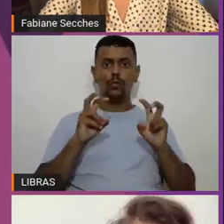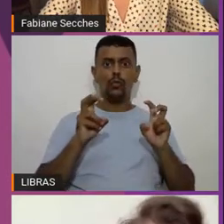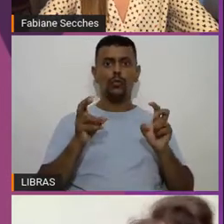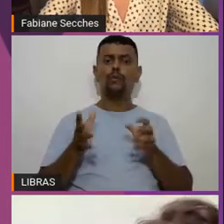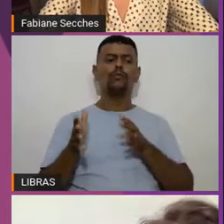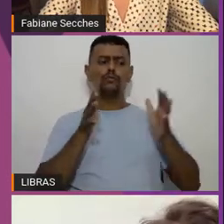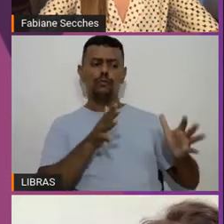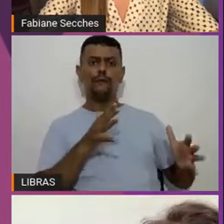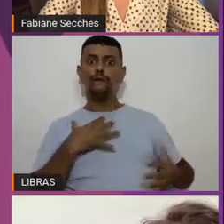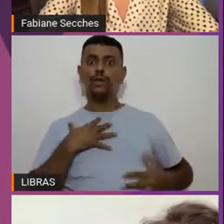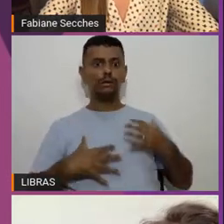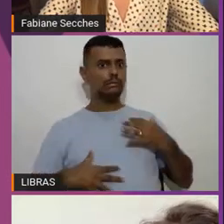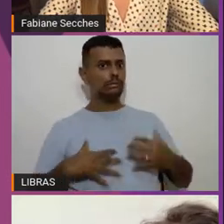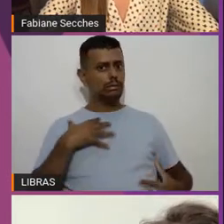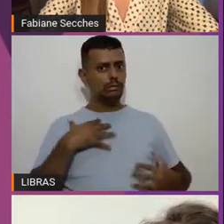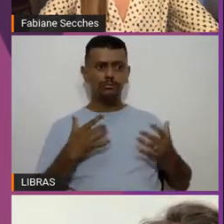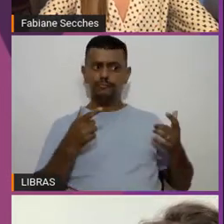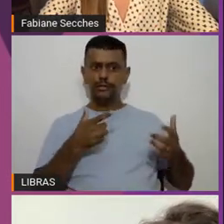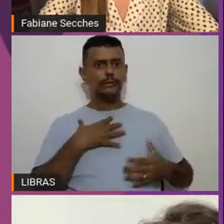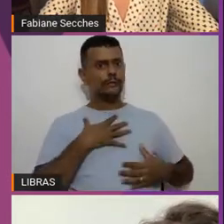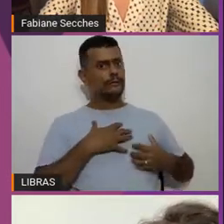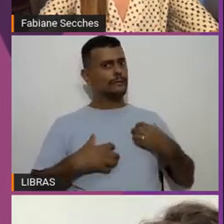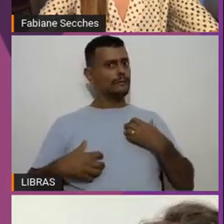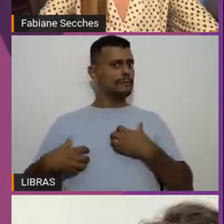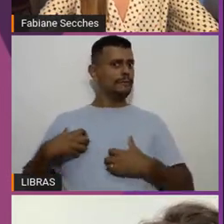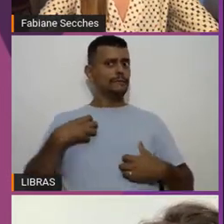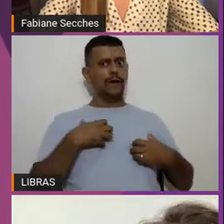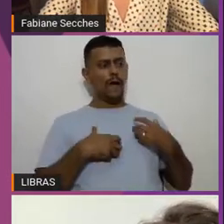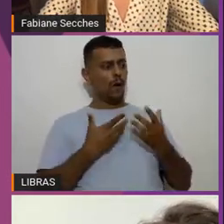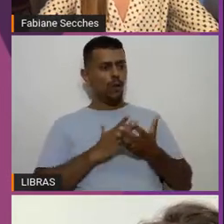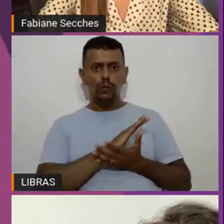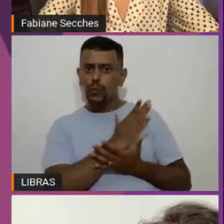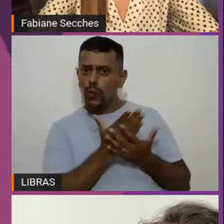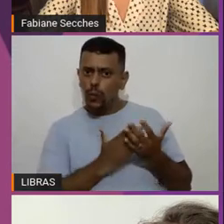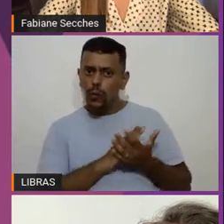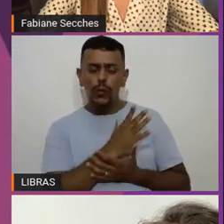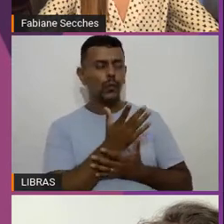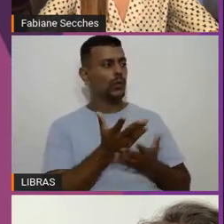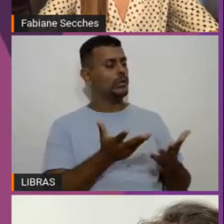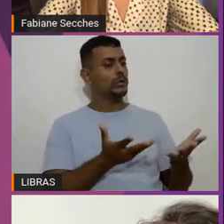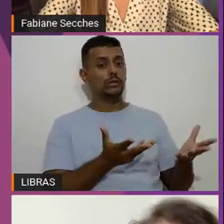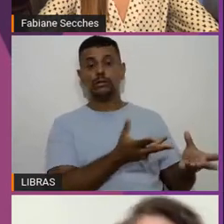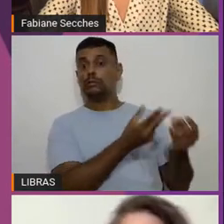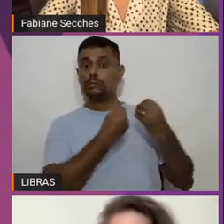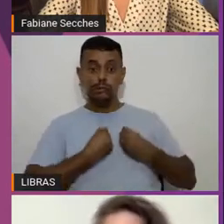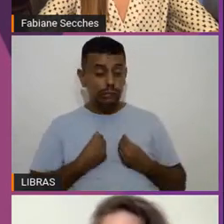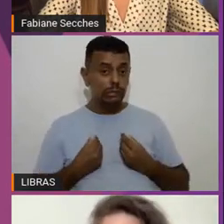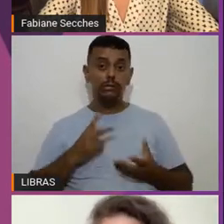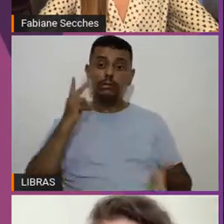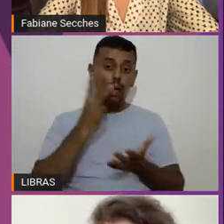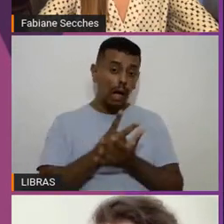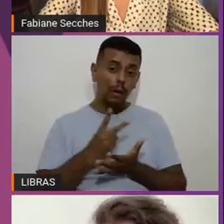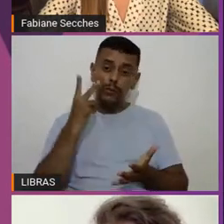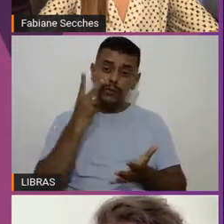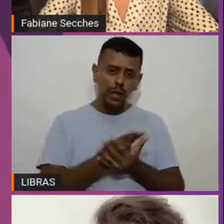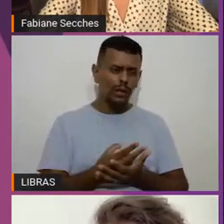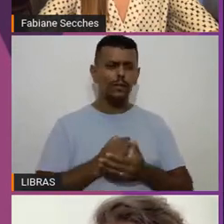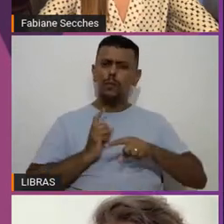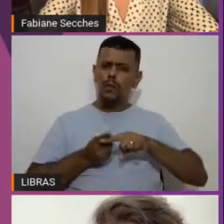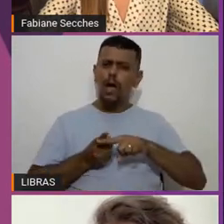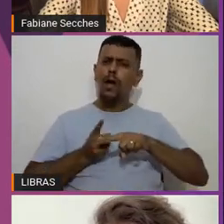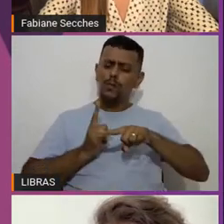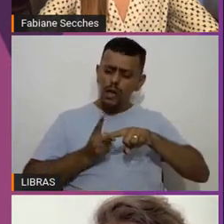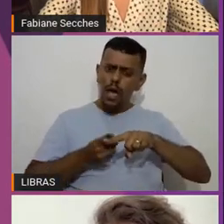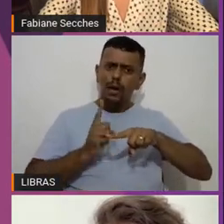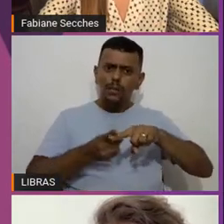me perturba é o lado que me incomoda é a é o lado que fica me colocando todas as inscrições o